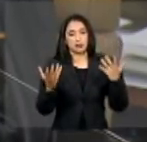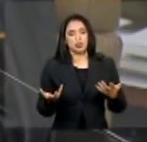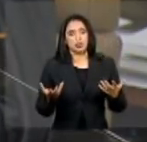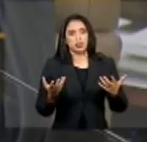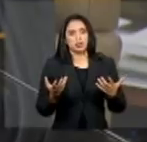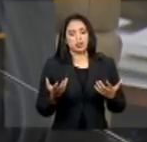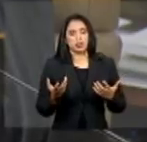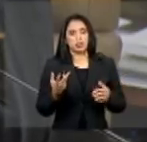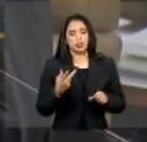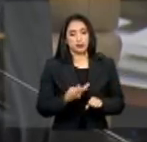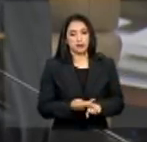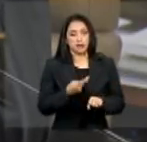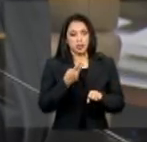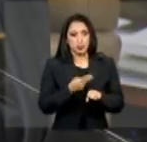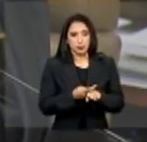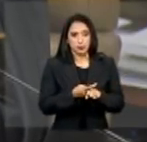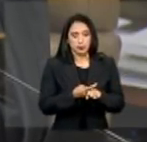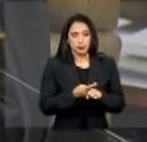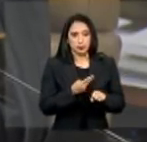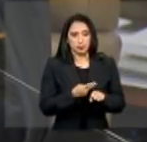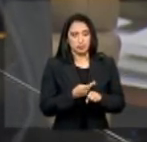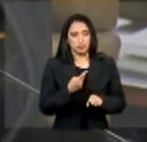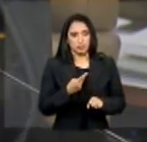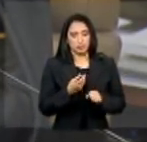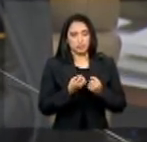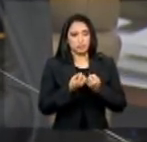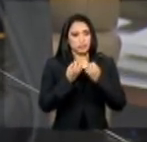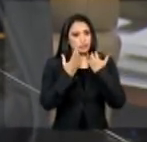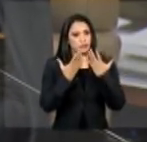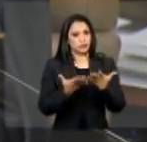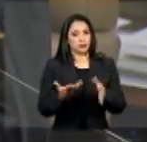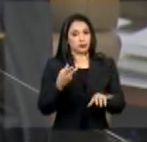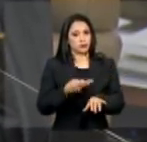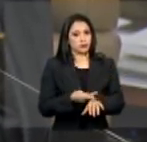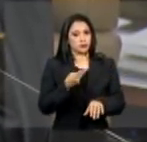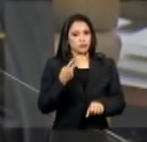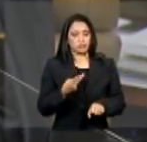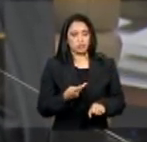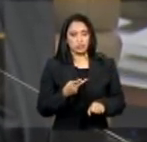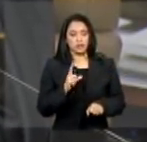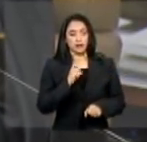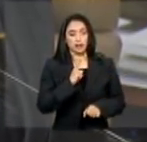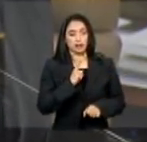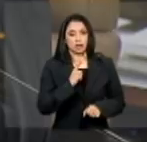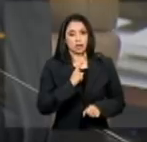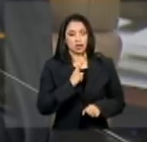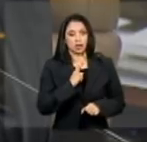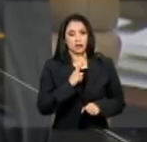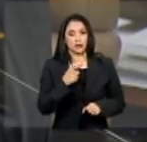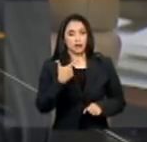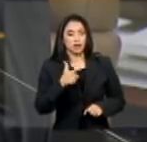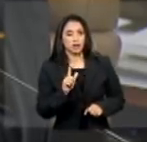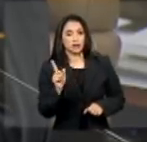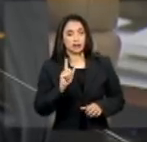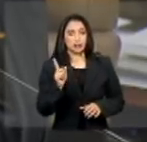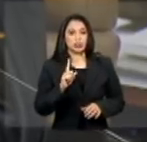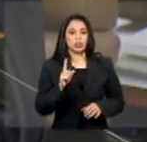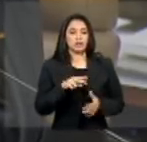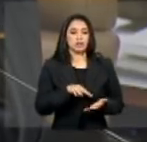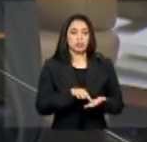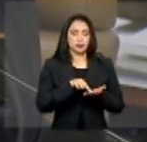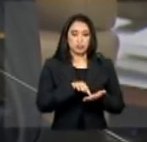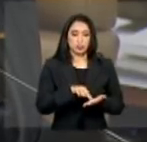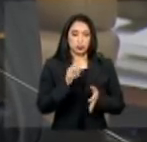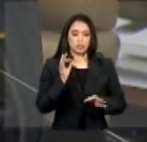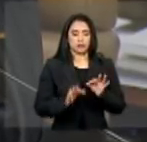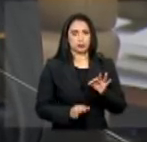e defesa de acusados em co réus que não firmaram o negócio jurídico processual